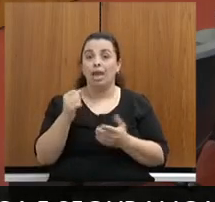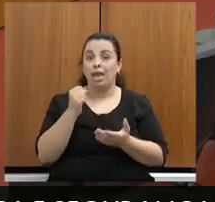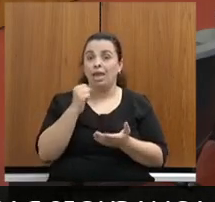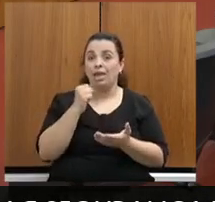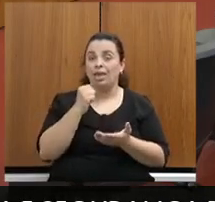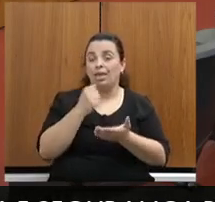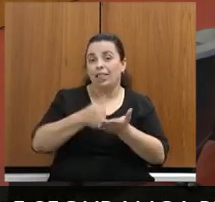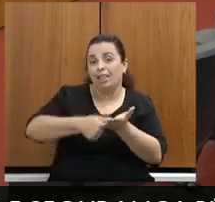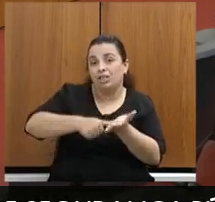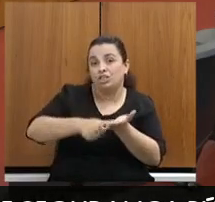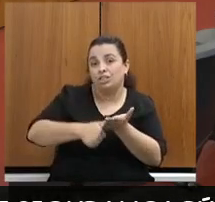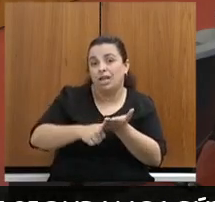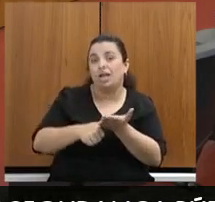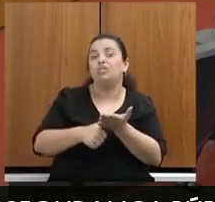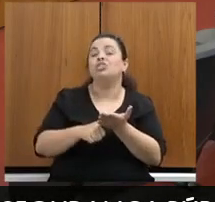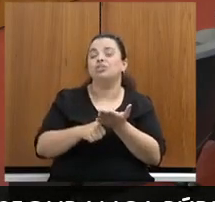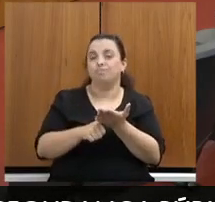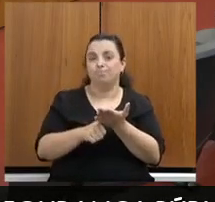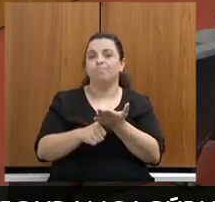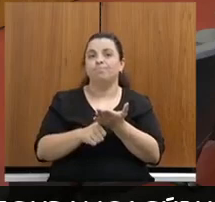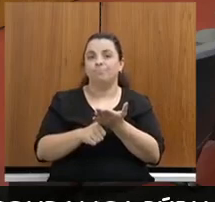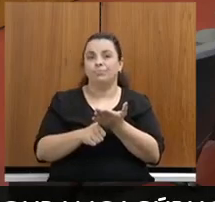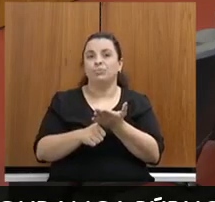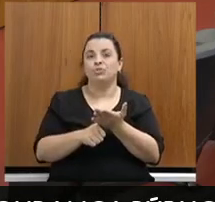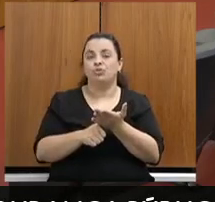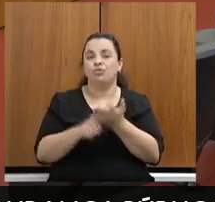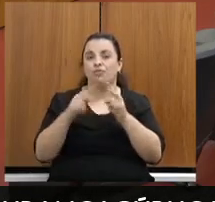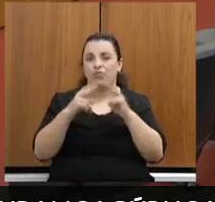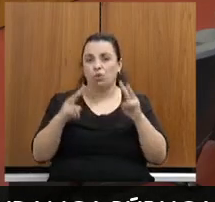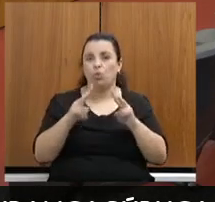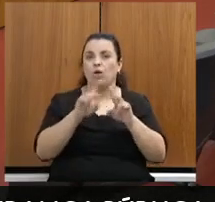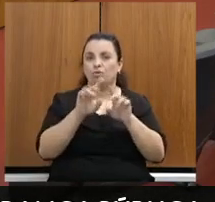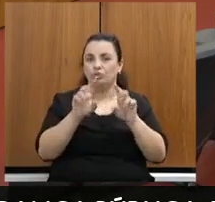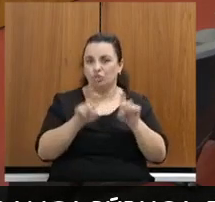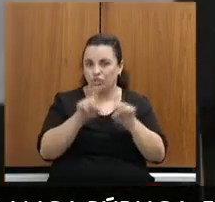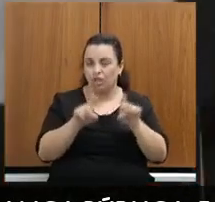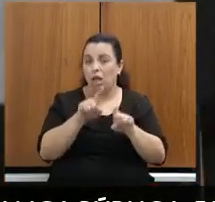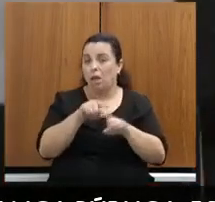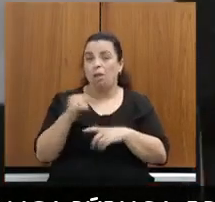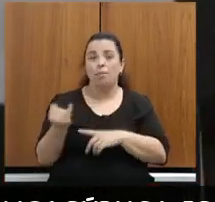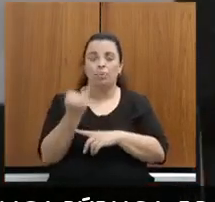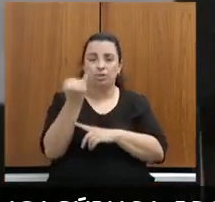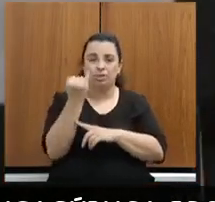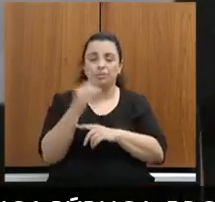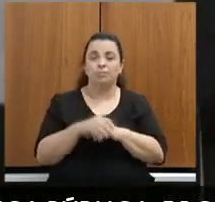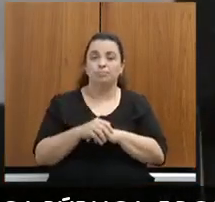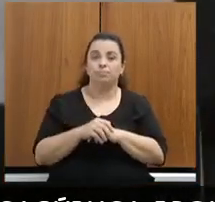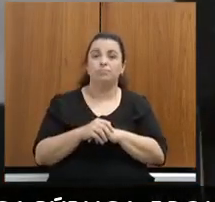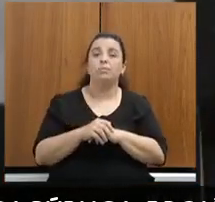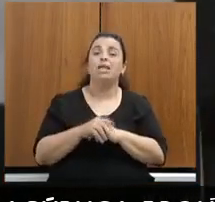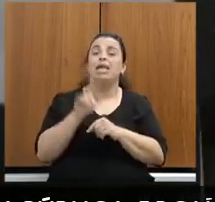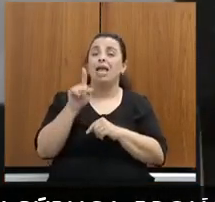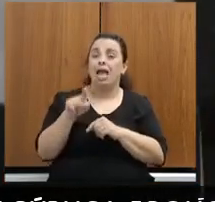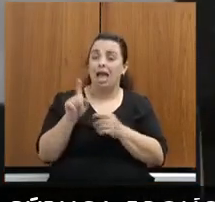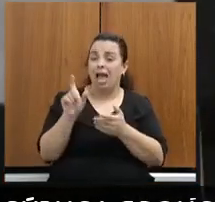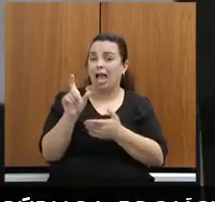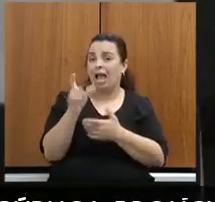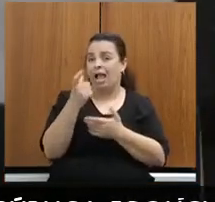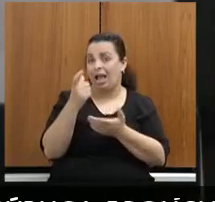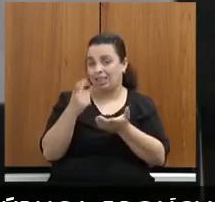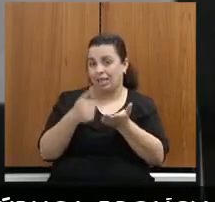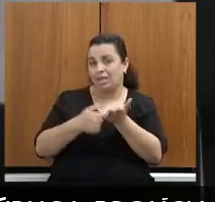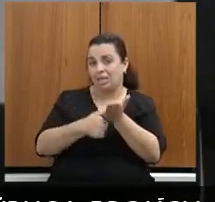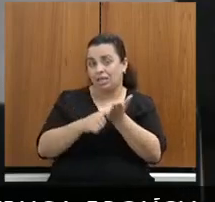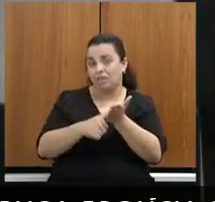importantíssimo e só para deixar registrado o Sheila a carteira de identidade muitas vezes